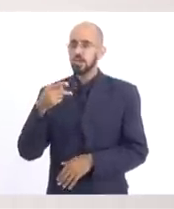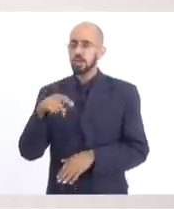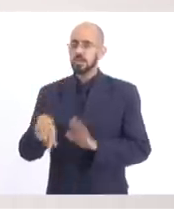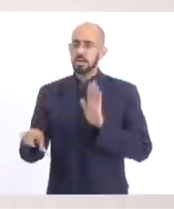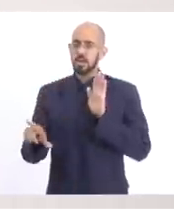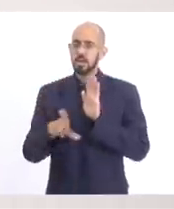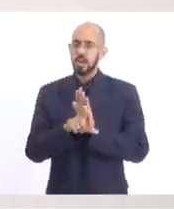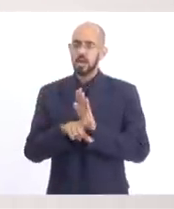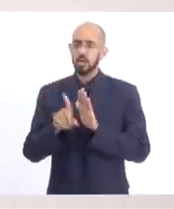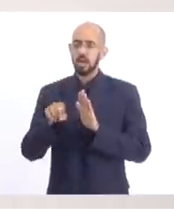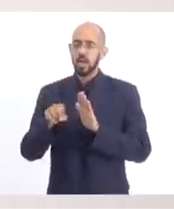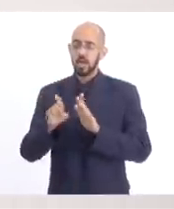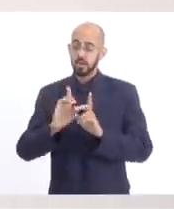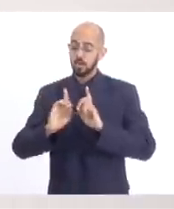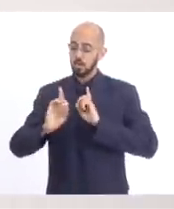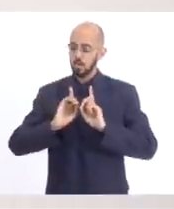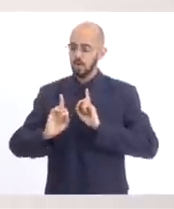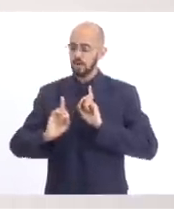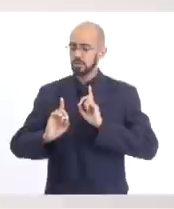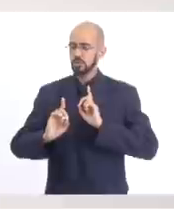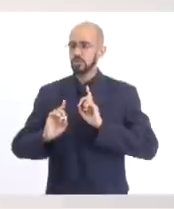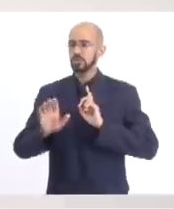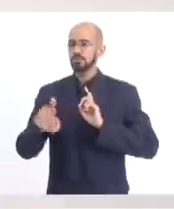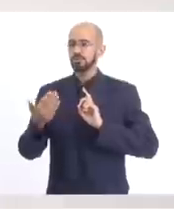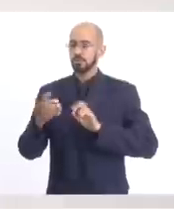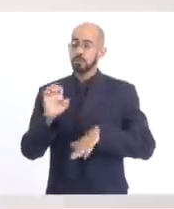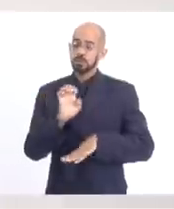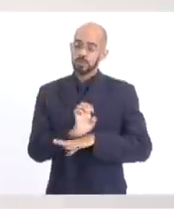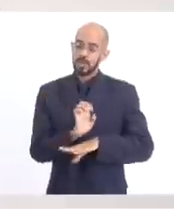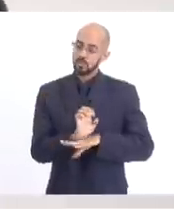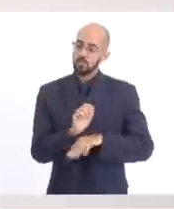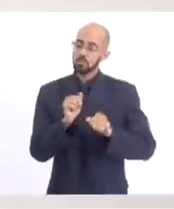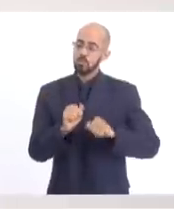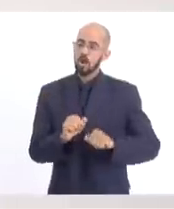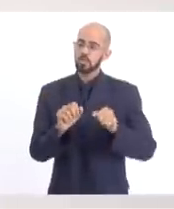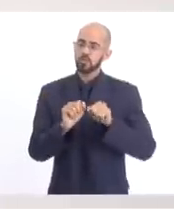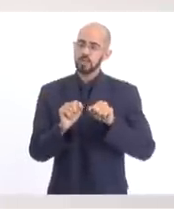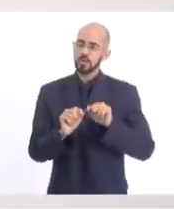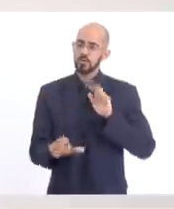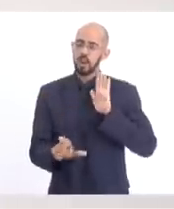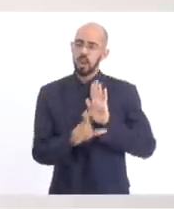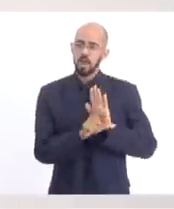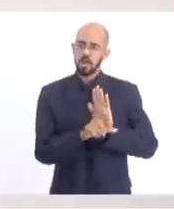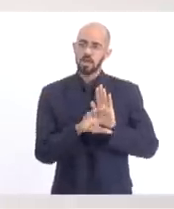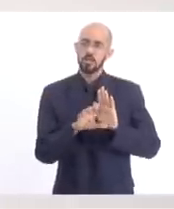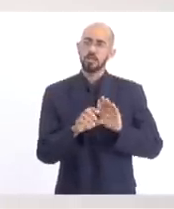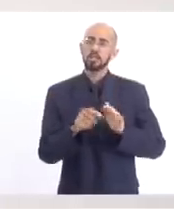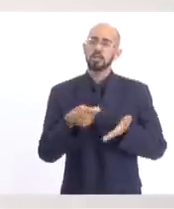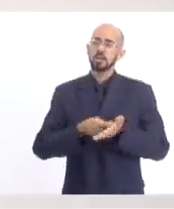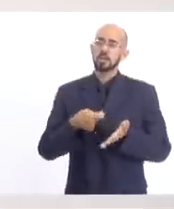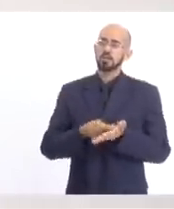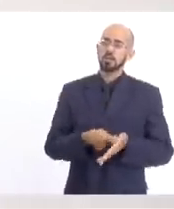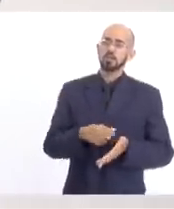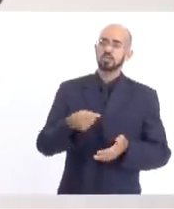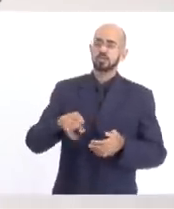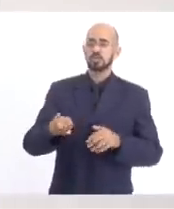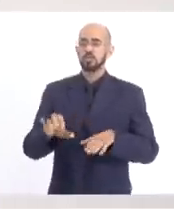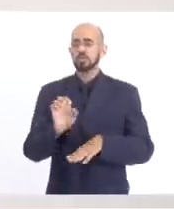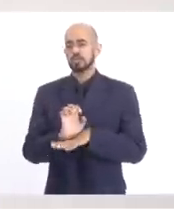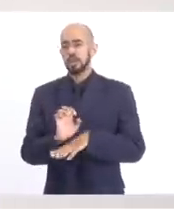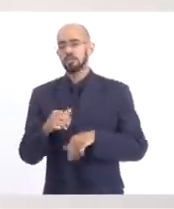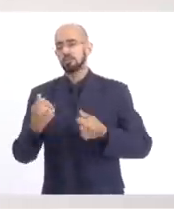competência concorrente. Então, portanto, o Estado pode legislar determinando se o Estado precisa ou não